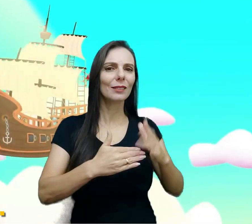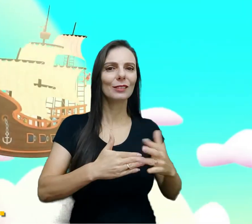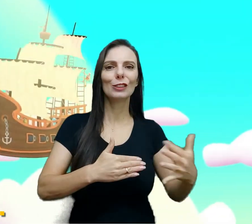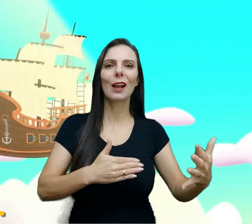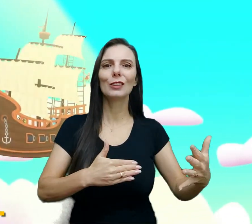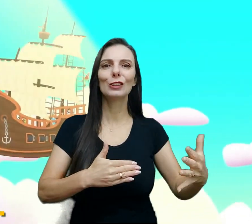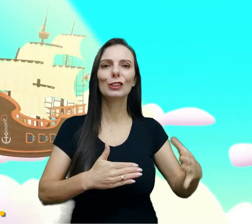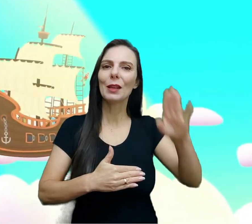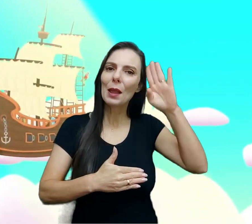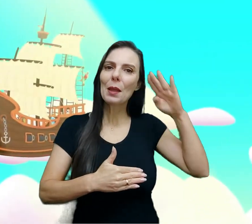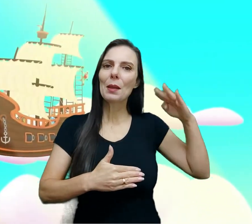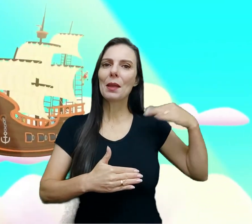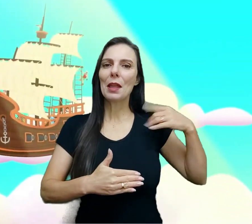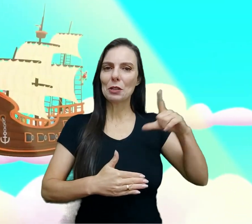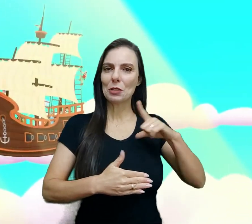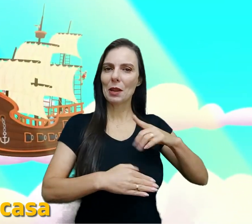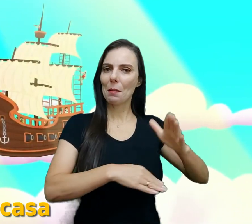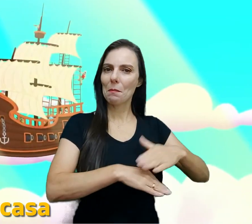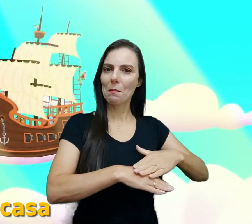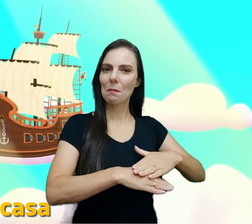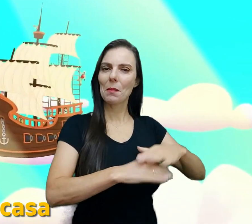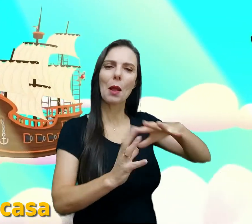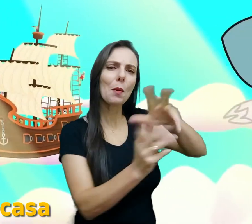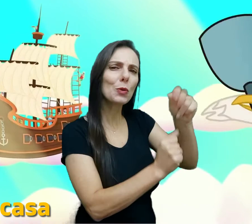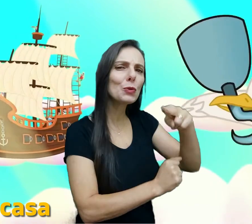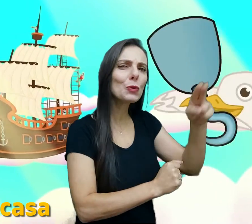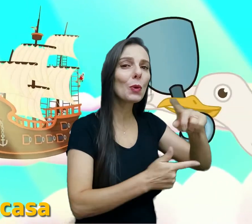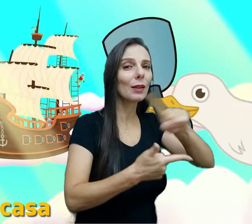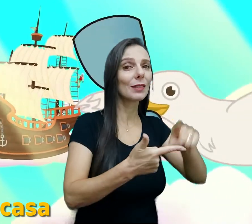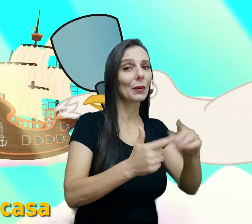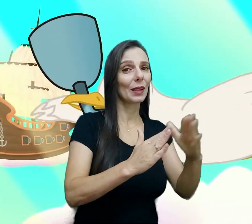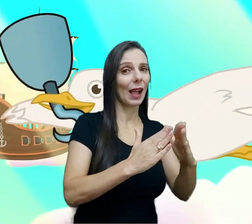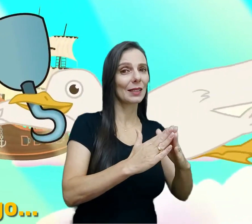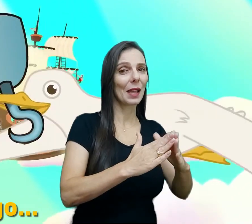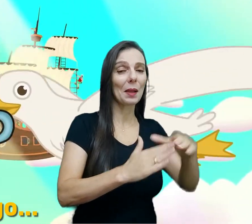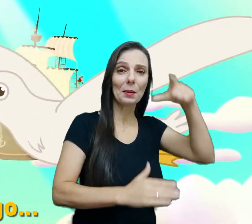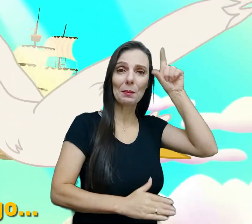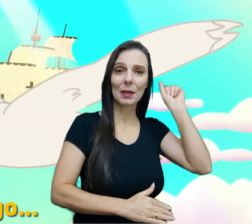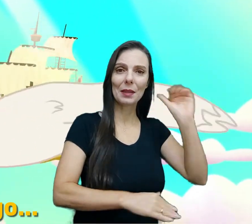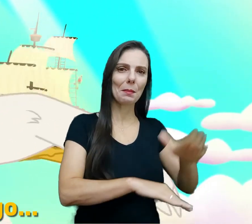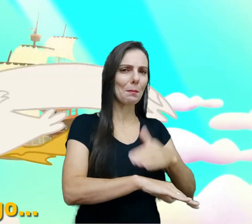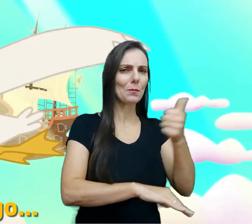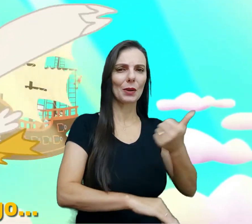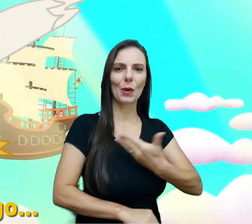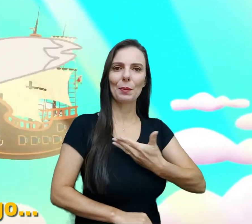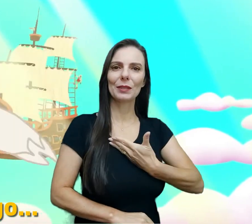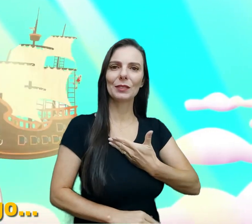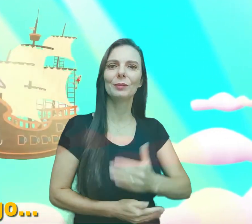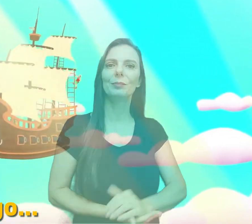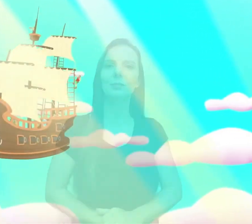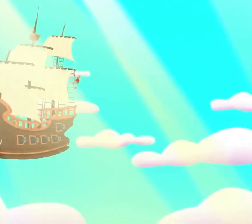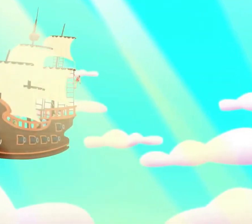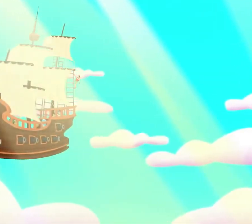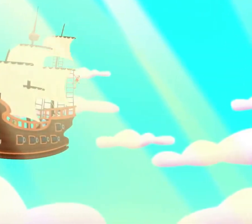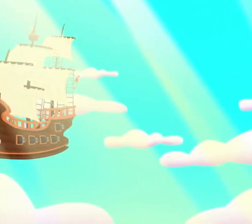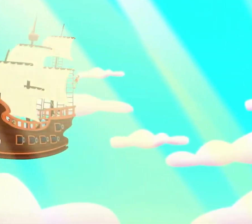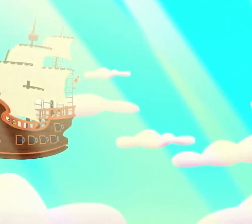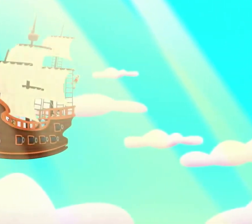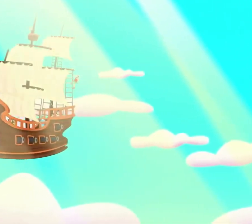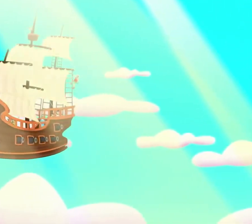Daquele dia em diante, a Terra do Nunca passou a ser a segunda casa e Peter, seu melhor amigo.